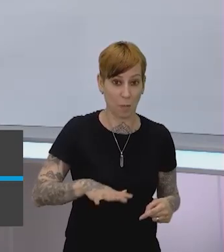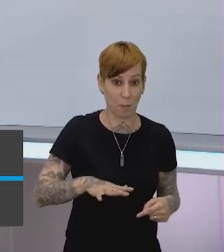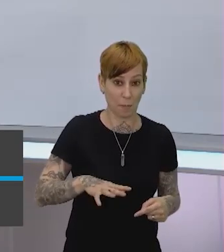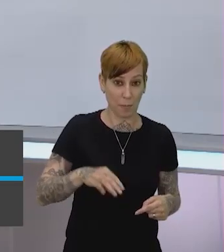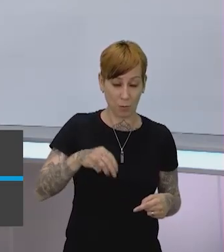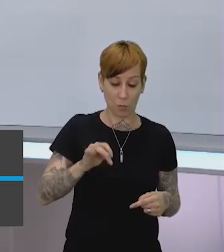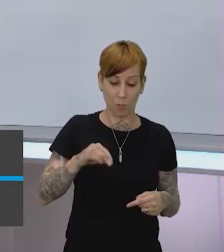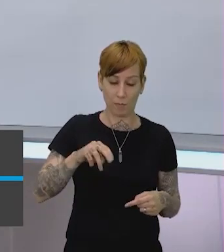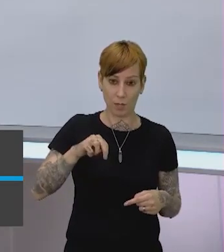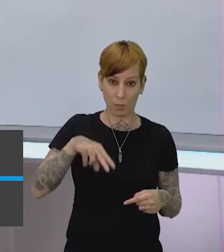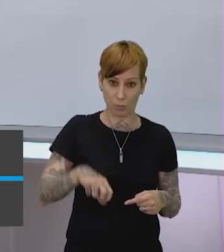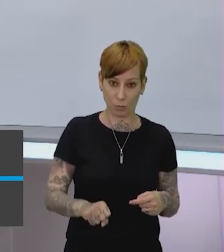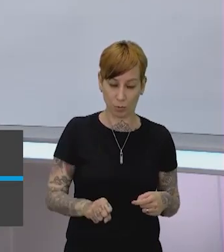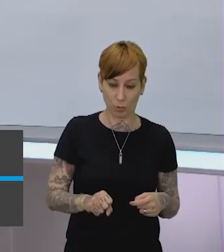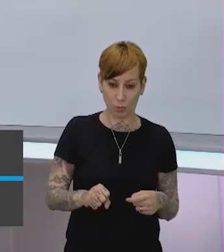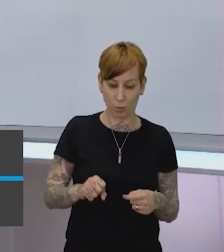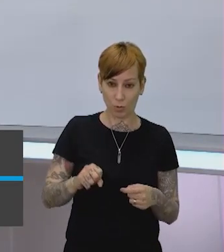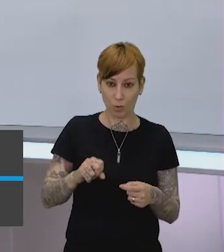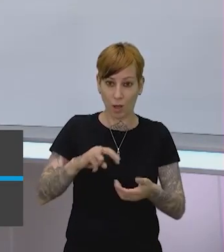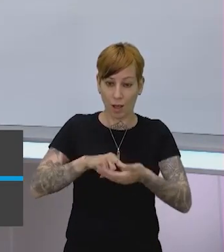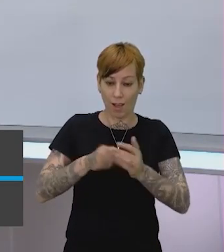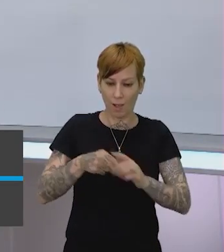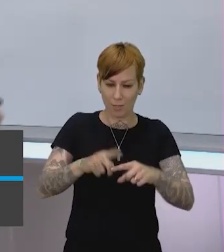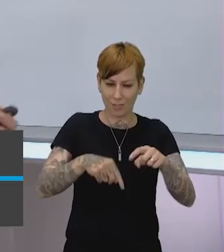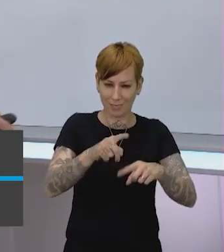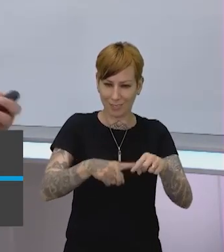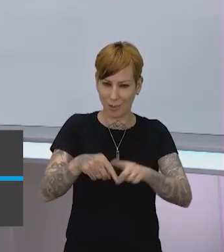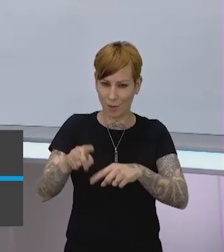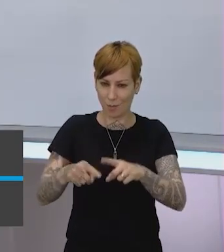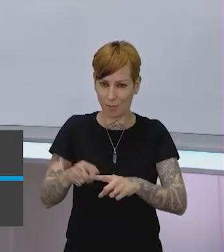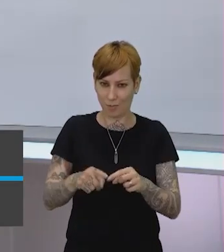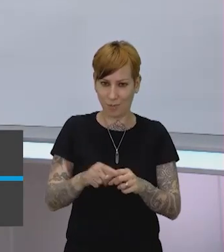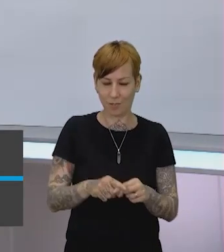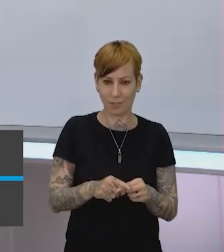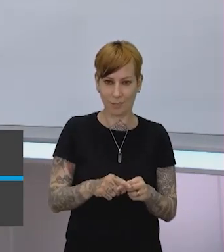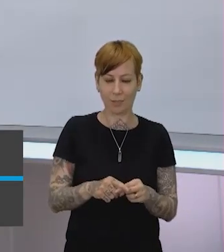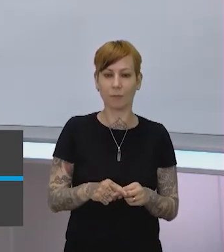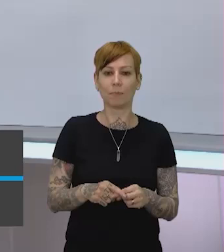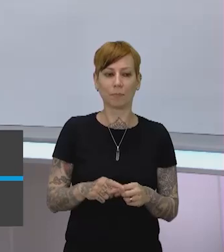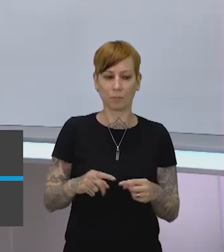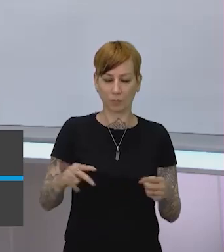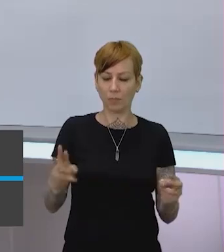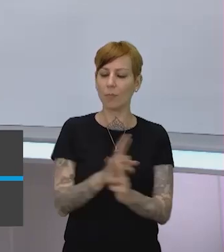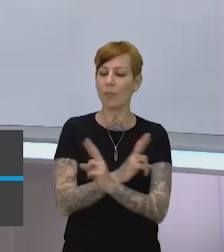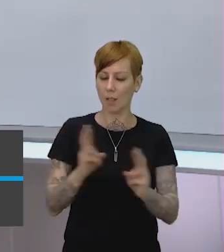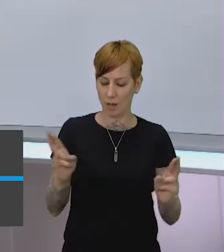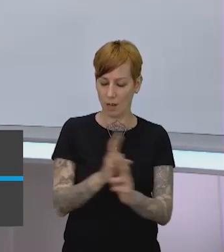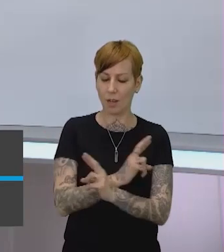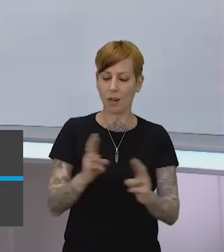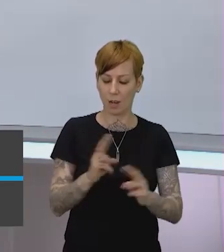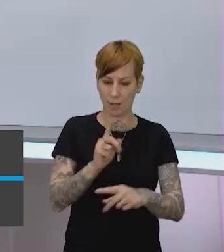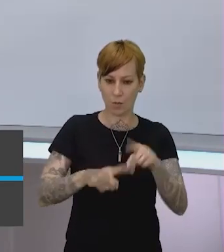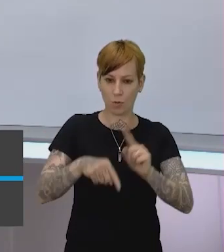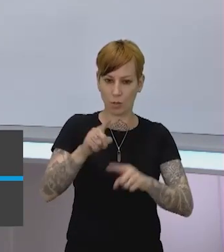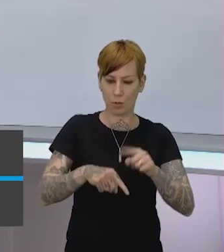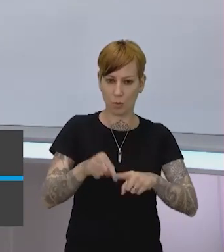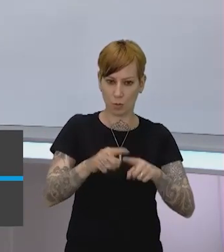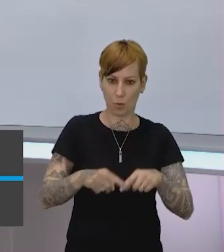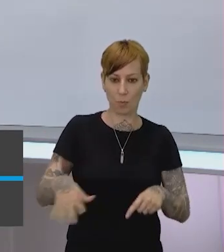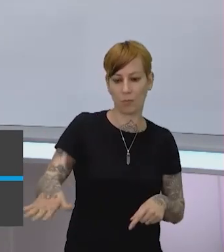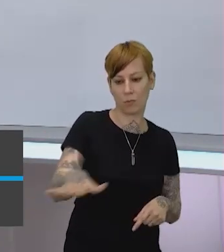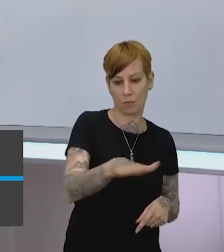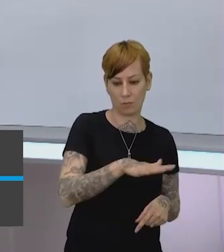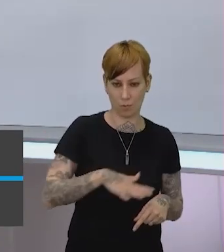é constituído por objetos. Então, a relação entre os objetos, aliás, o espaço ele não é